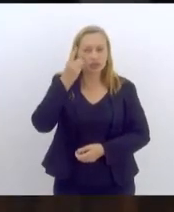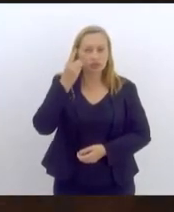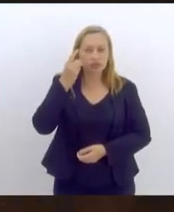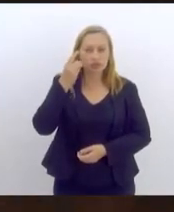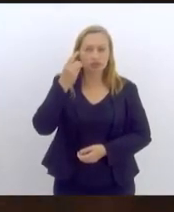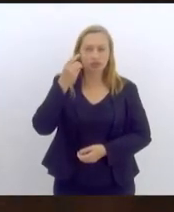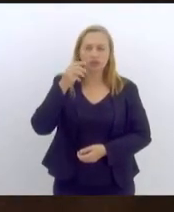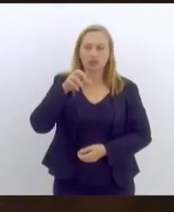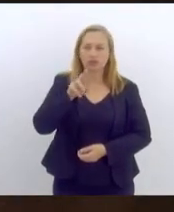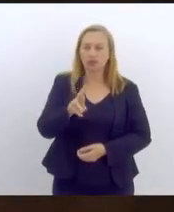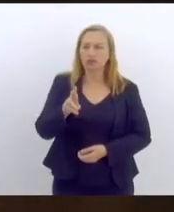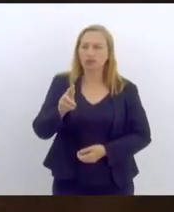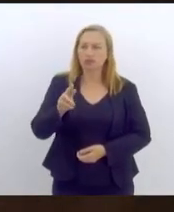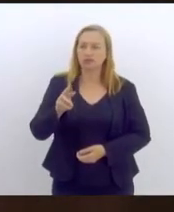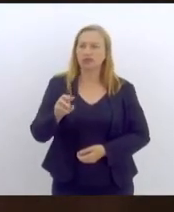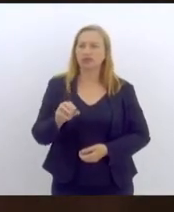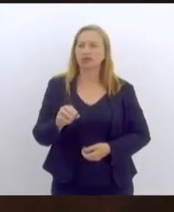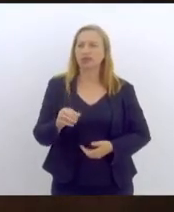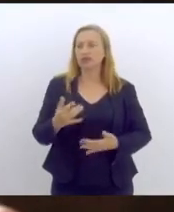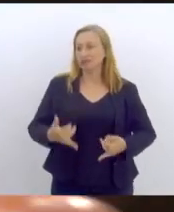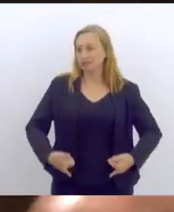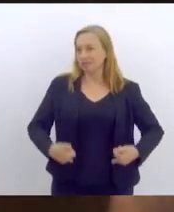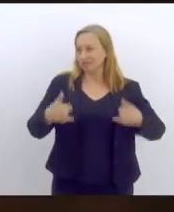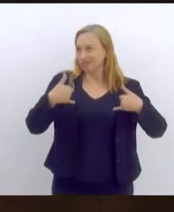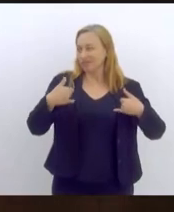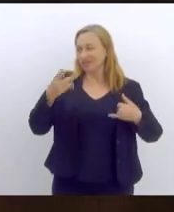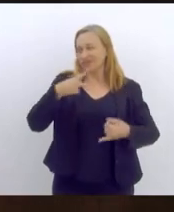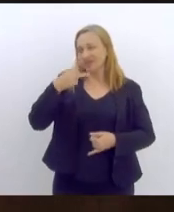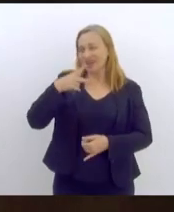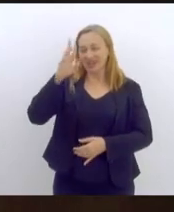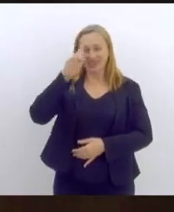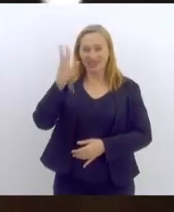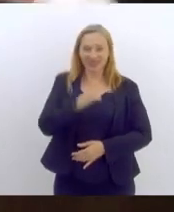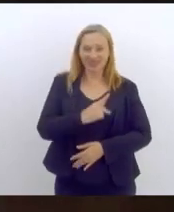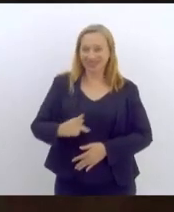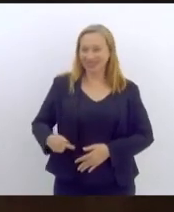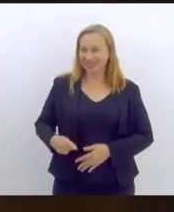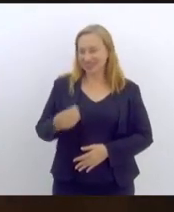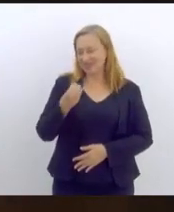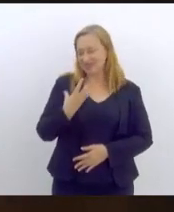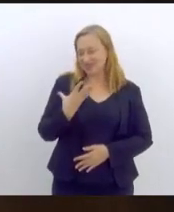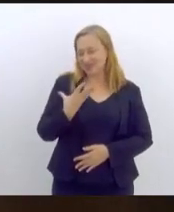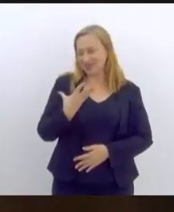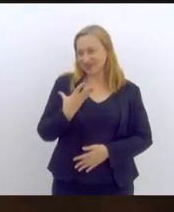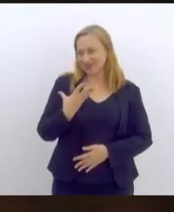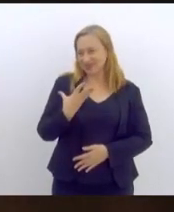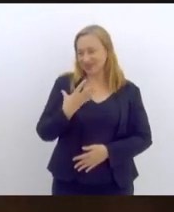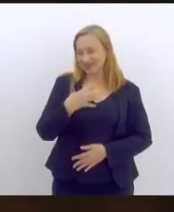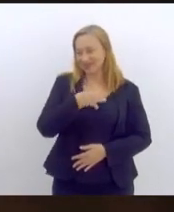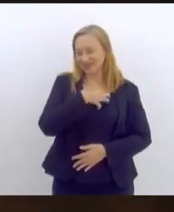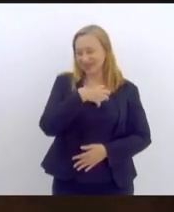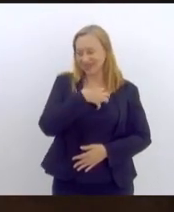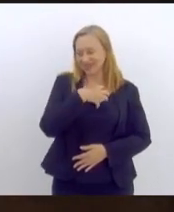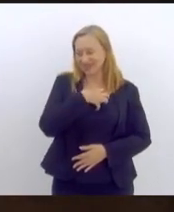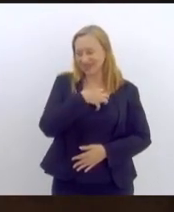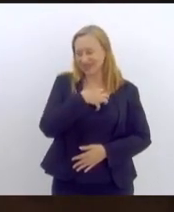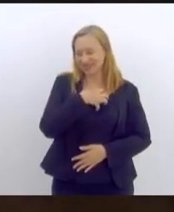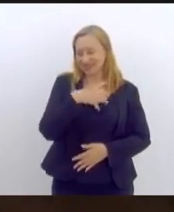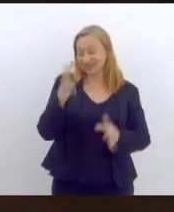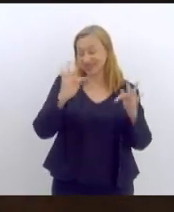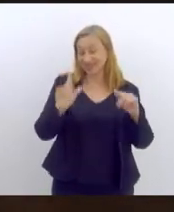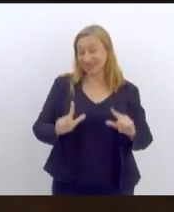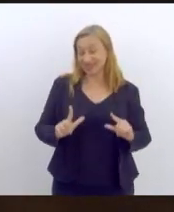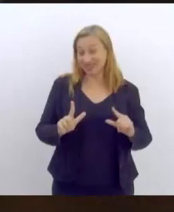Presidente, primeiro, uma honra voltar a falar com o presidente. Olha que coisa boa. Estou me sentindo um pássaro aqui dentro do